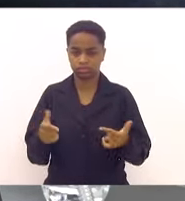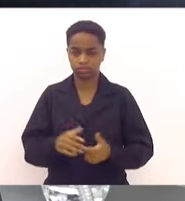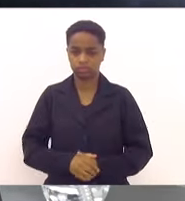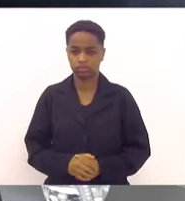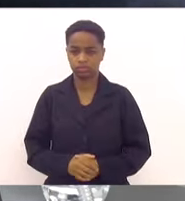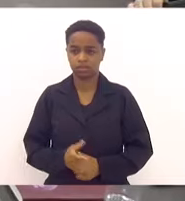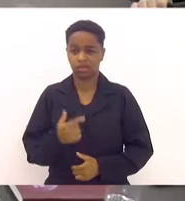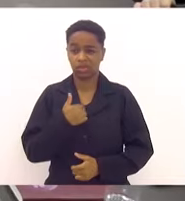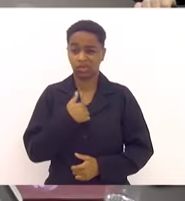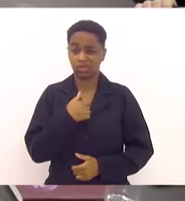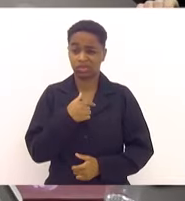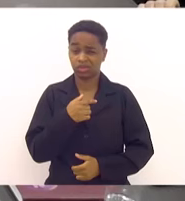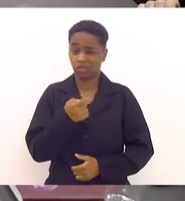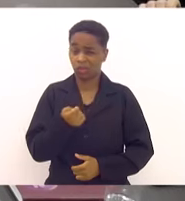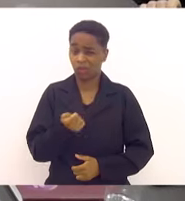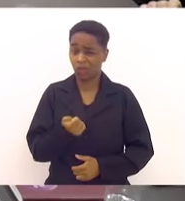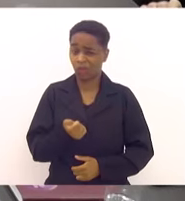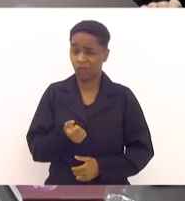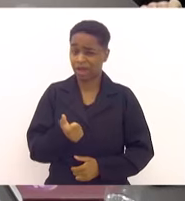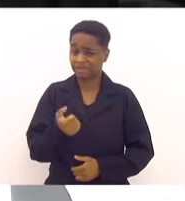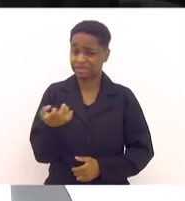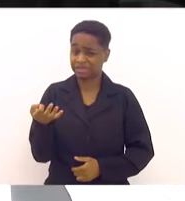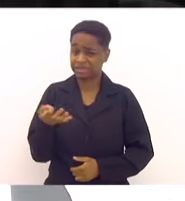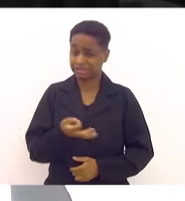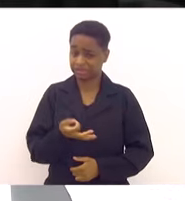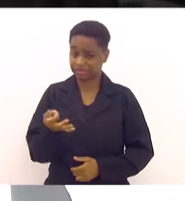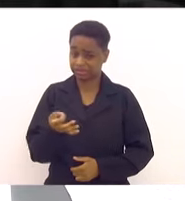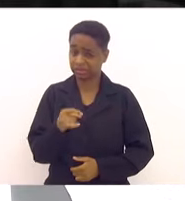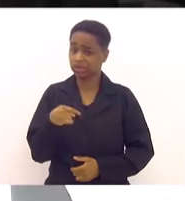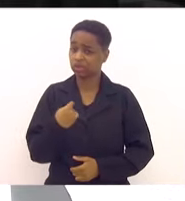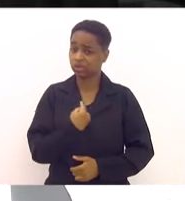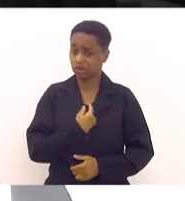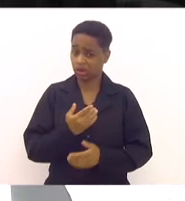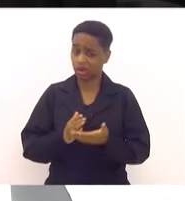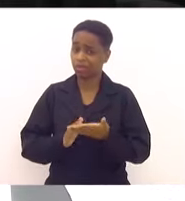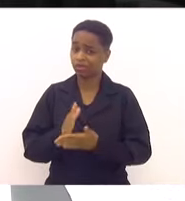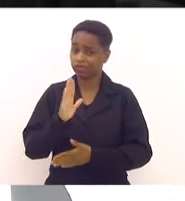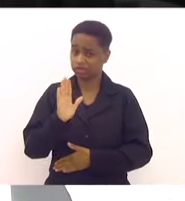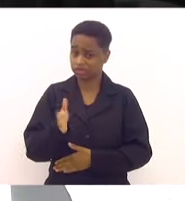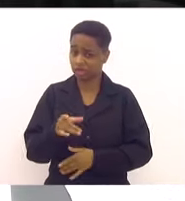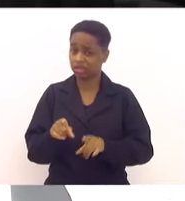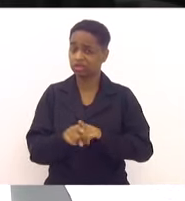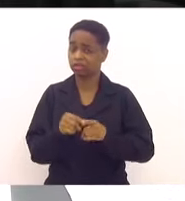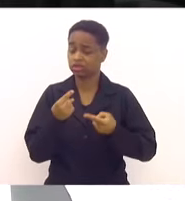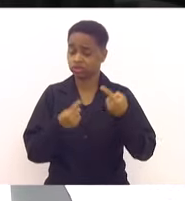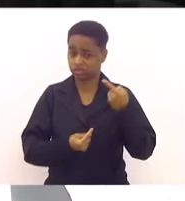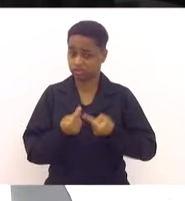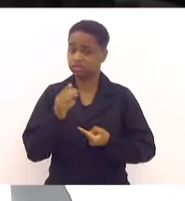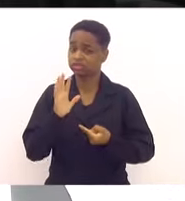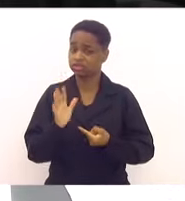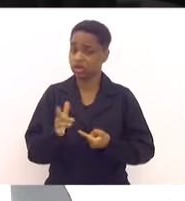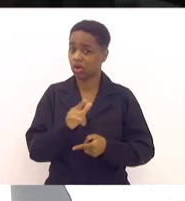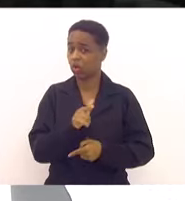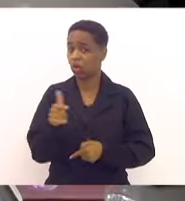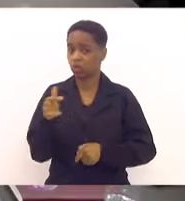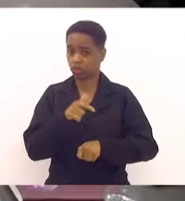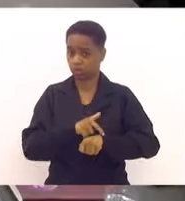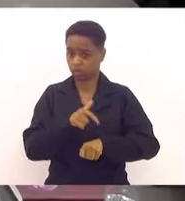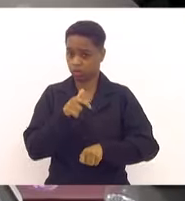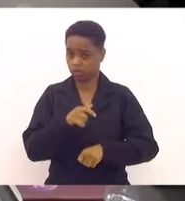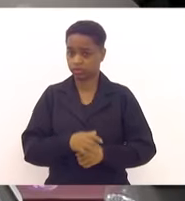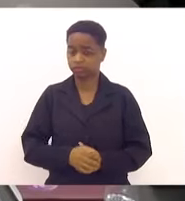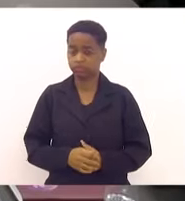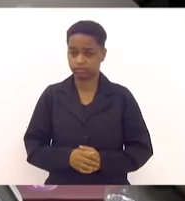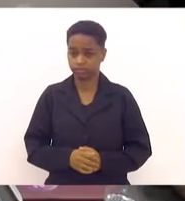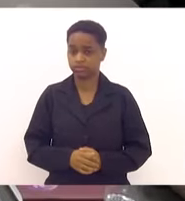tenho quase certeza que a gente já aprovou e discutiu isso algumas vezes. Olha, eu tenho aqui, presidente...